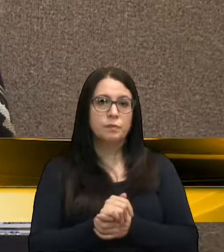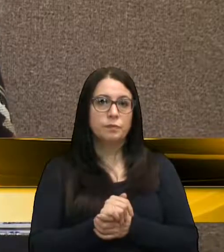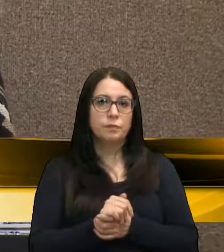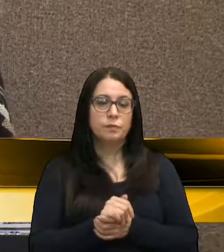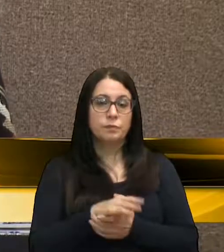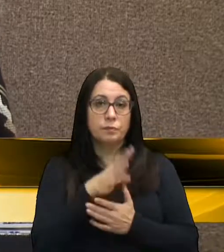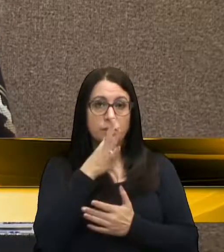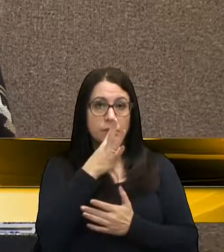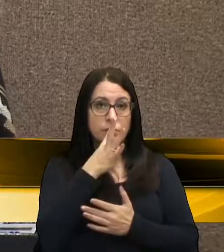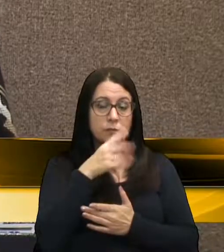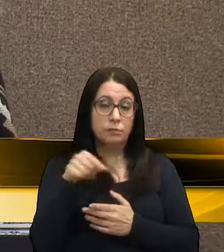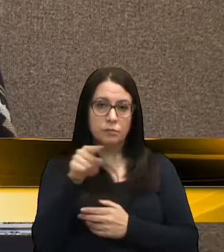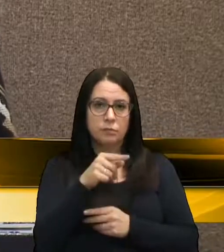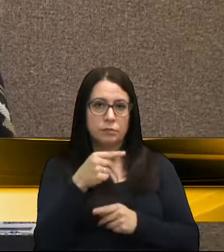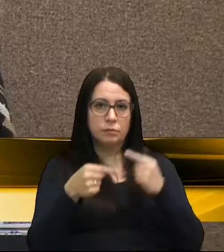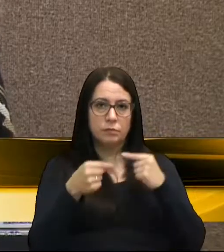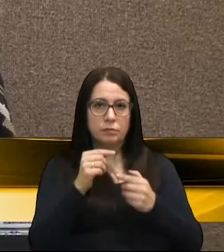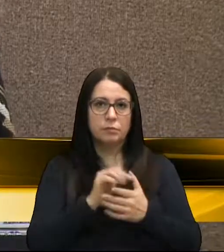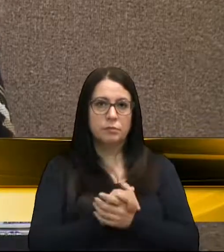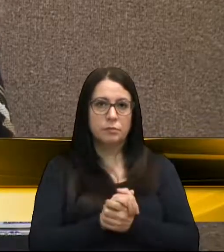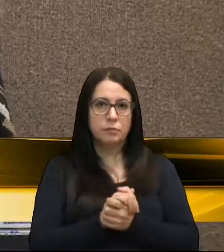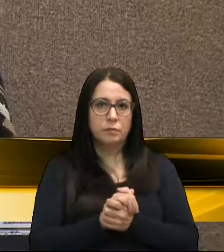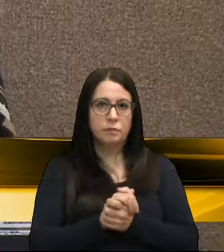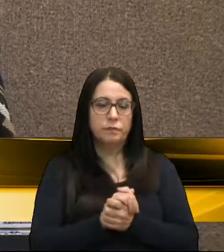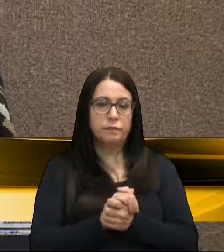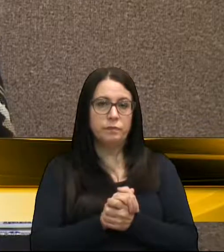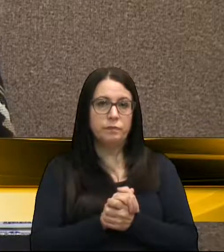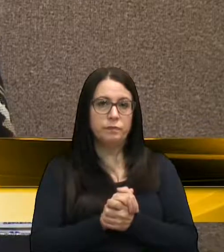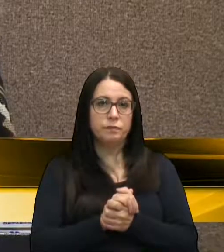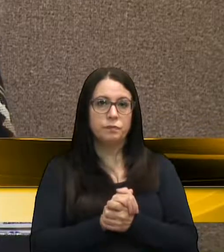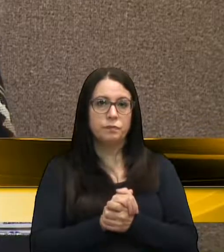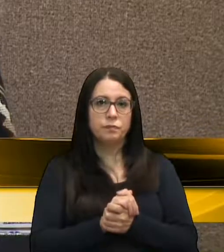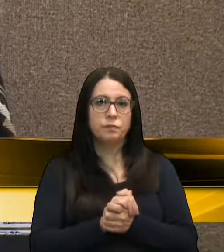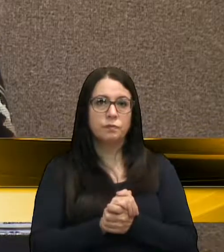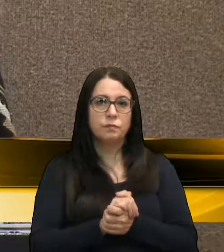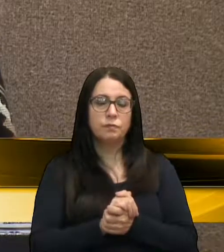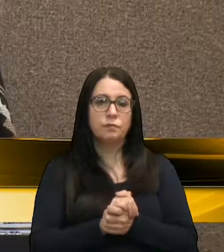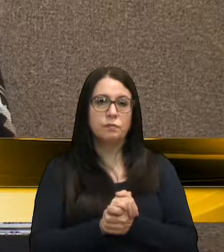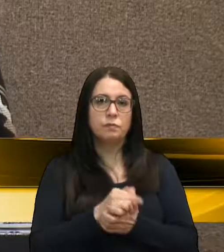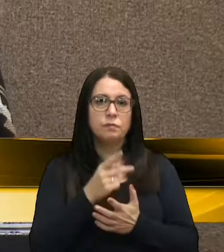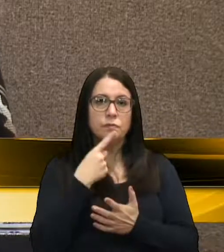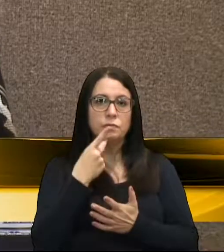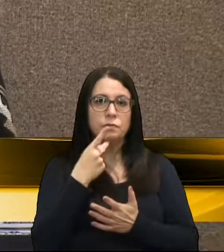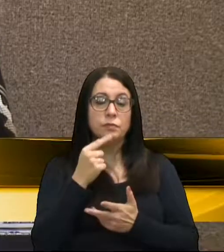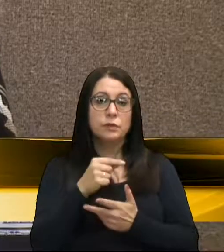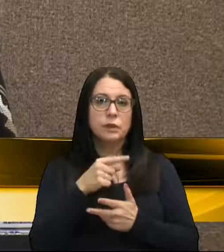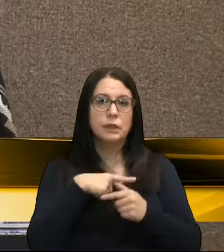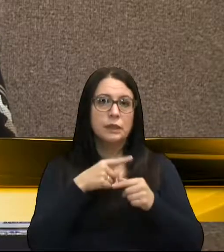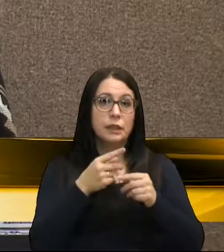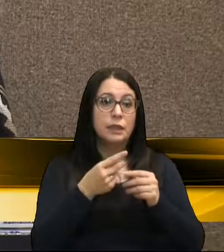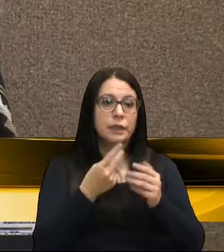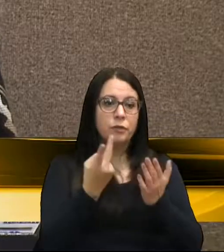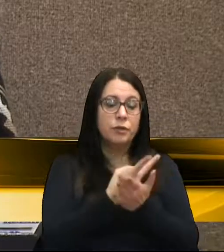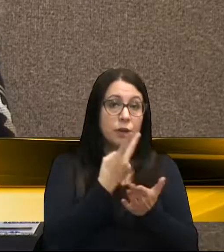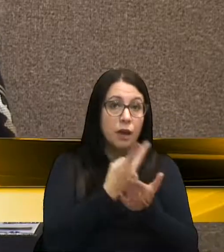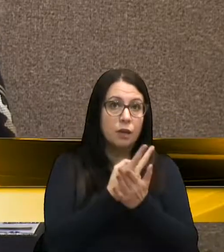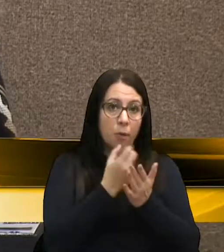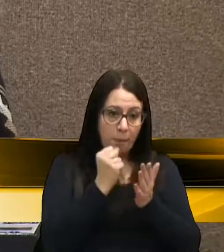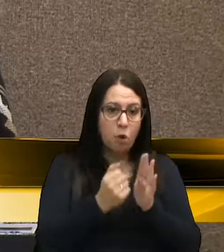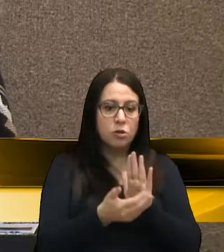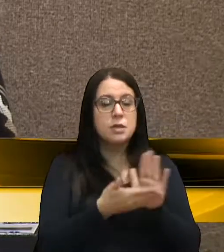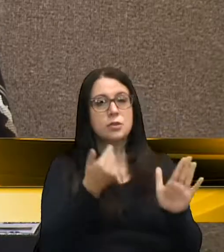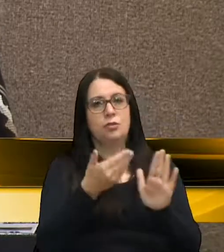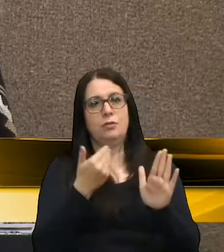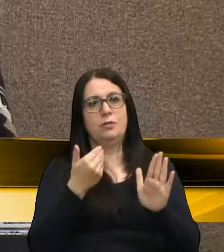prestigiando essa discussão, de dizer que o vício de iniciativa pode ser sanado